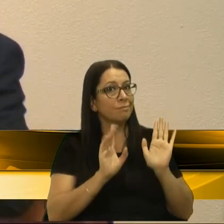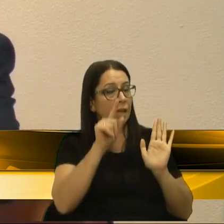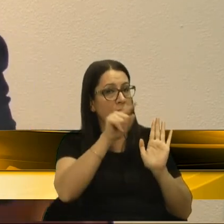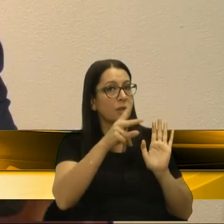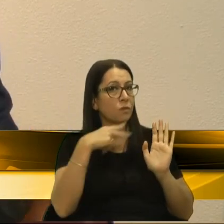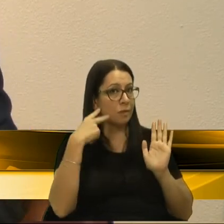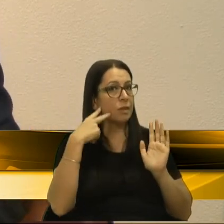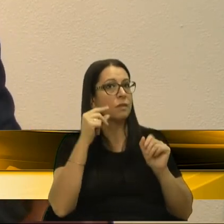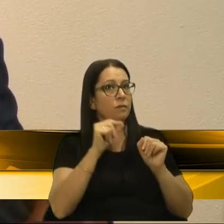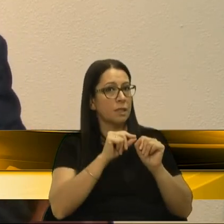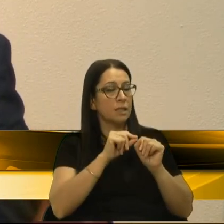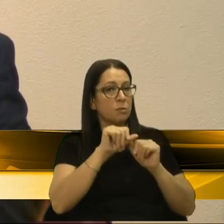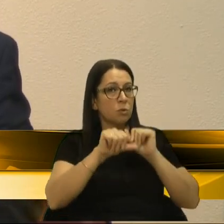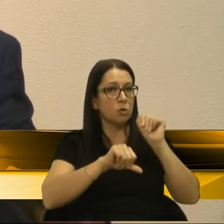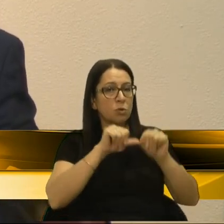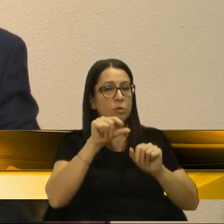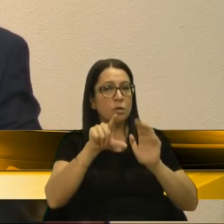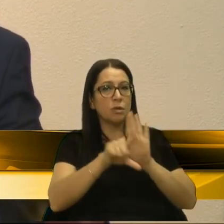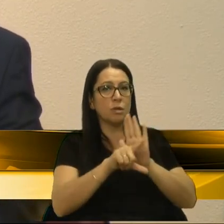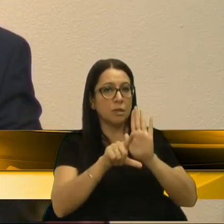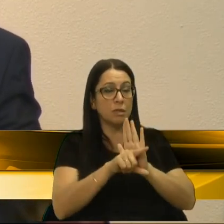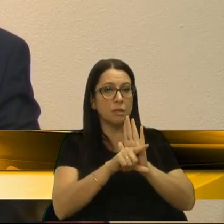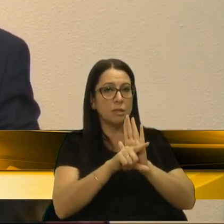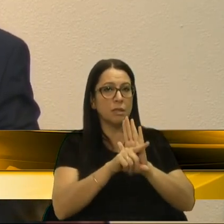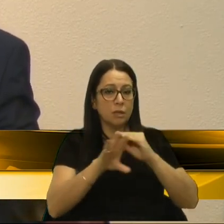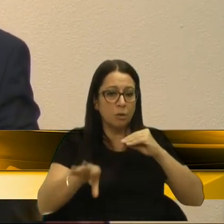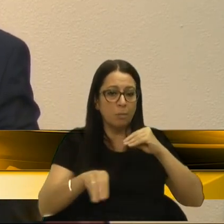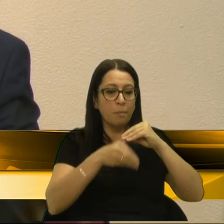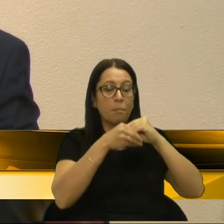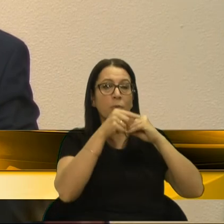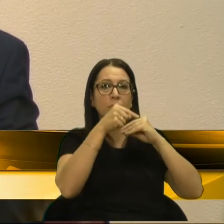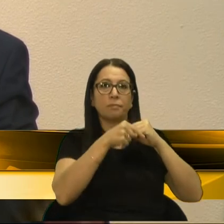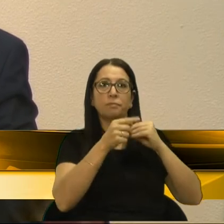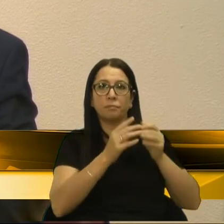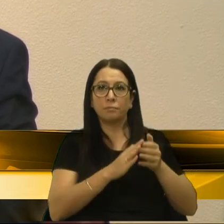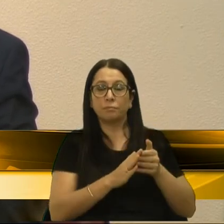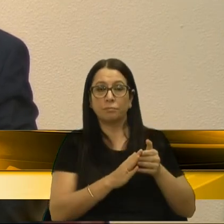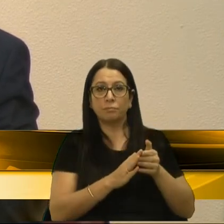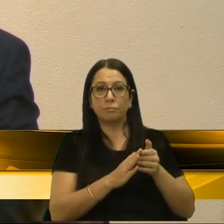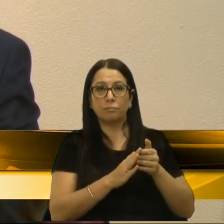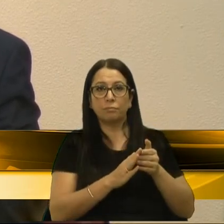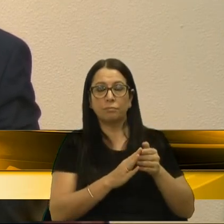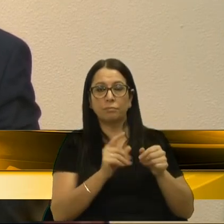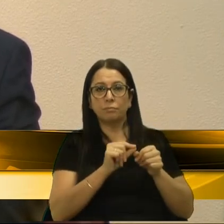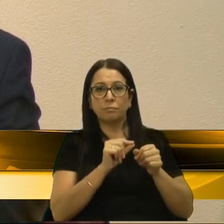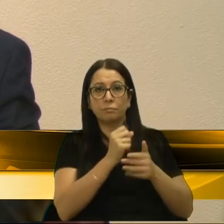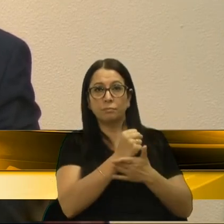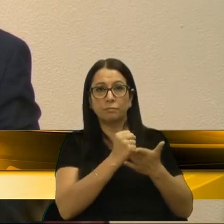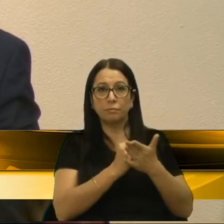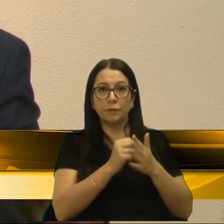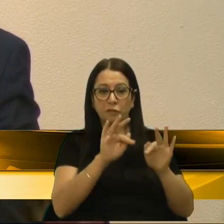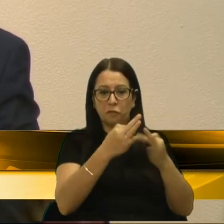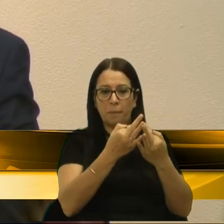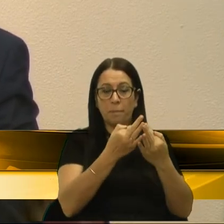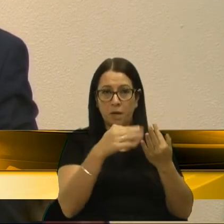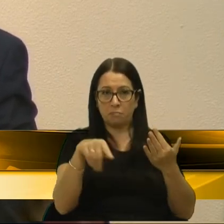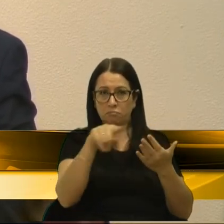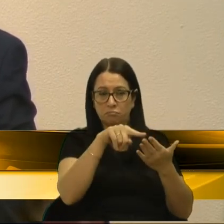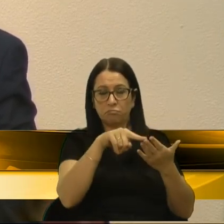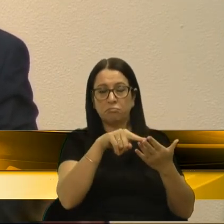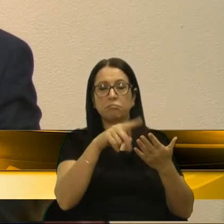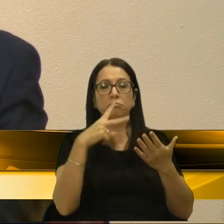os vereadores fizeram uma alteração na lei orgânica, acrescentaram no que se refere à contratação de parentes,